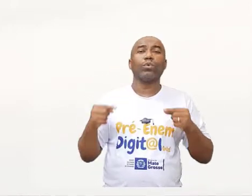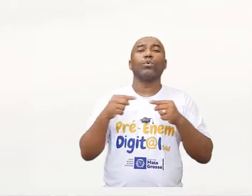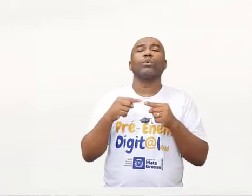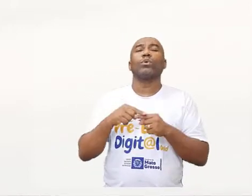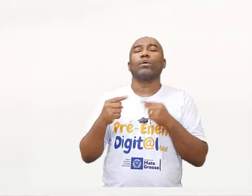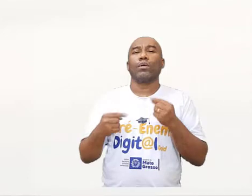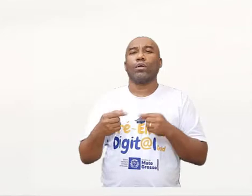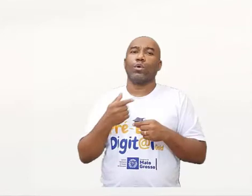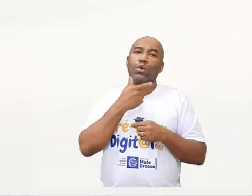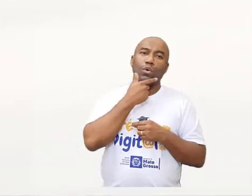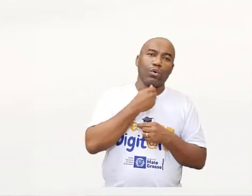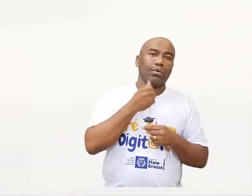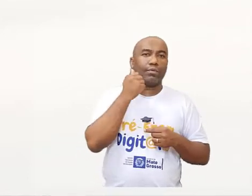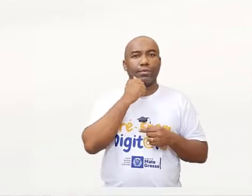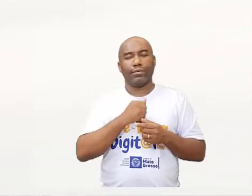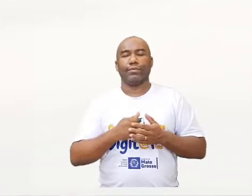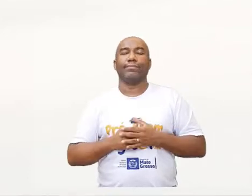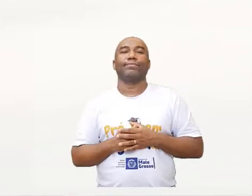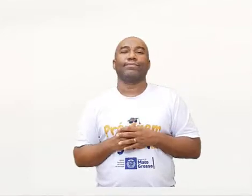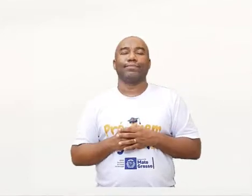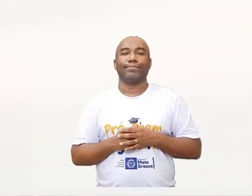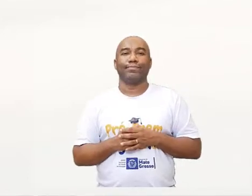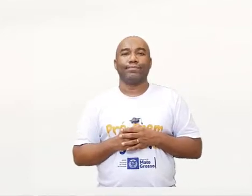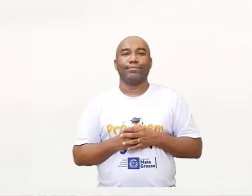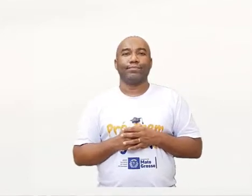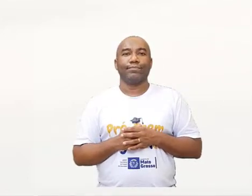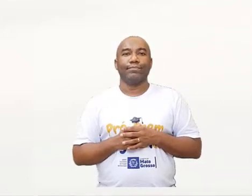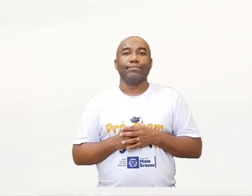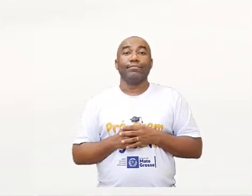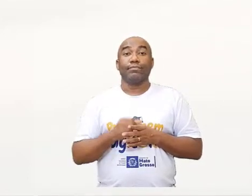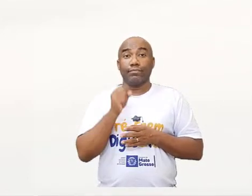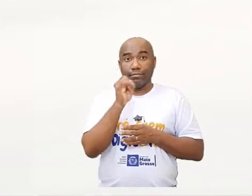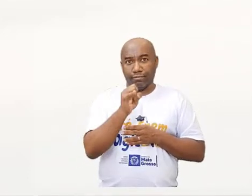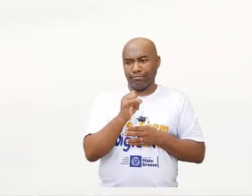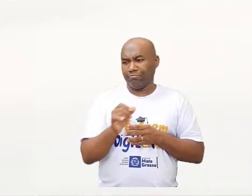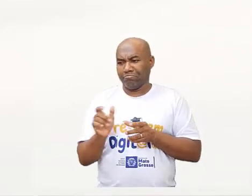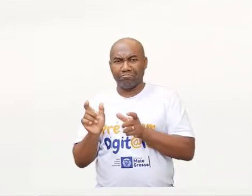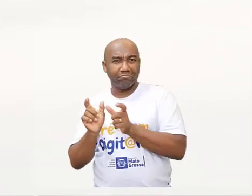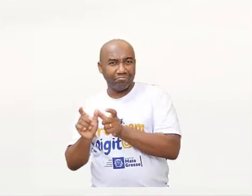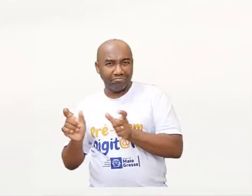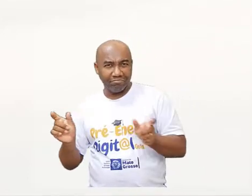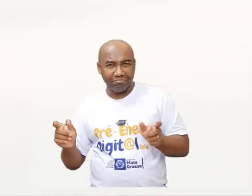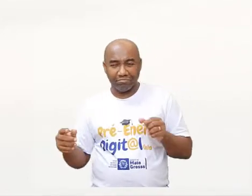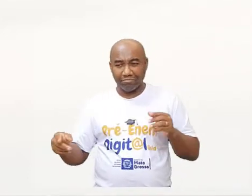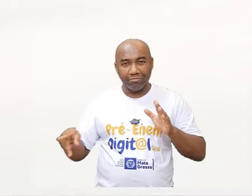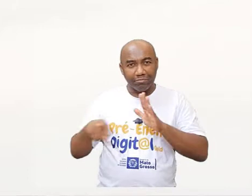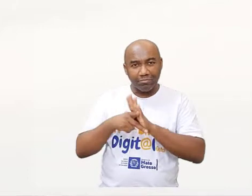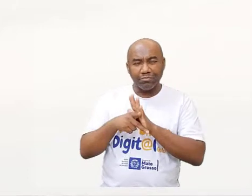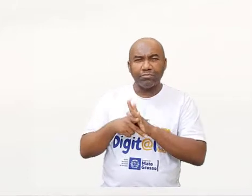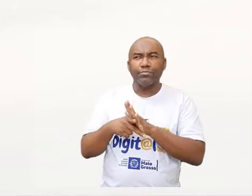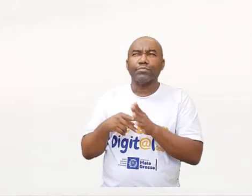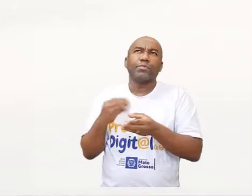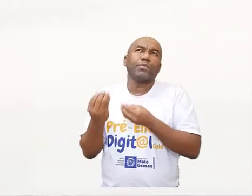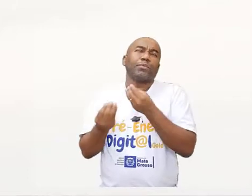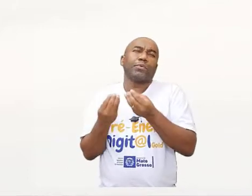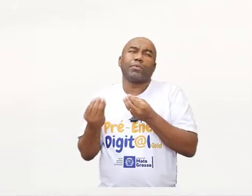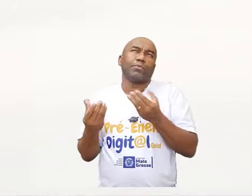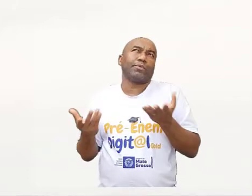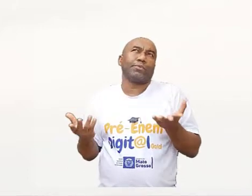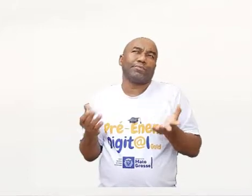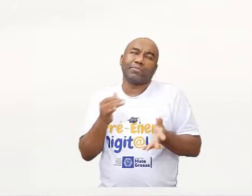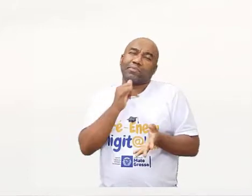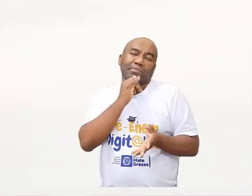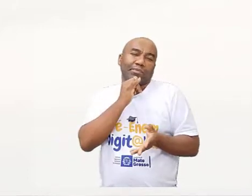masculino plural prevalece. E se o substantivo for